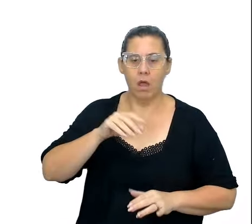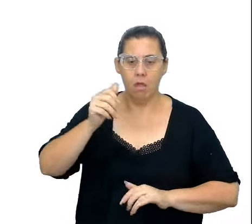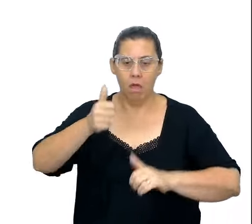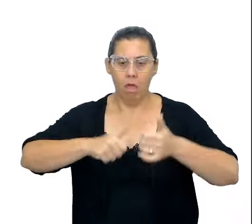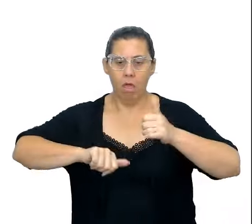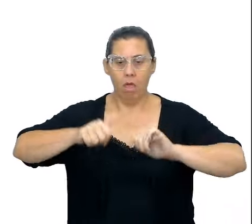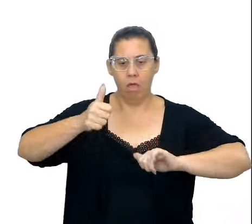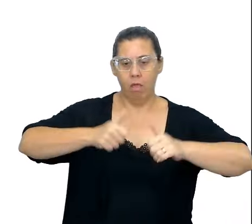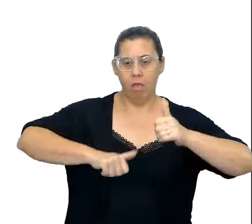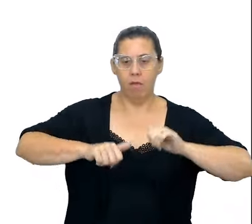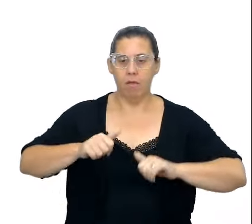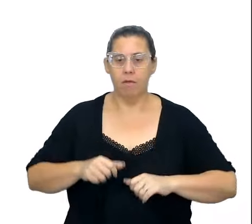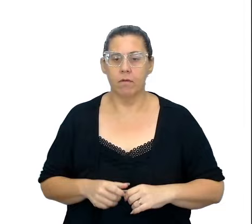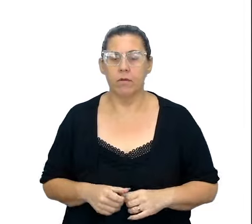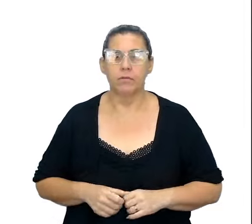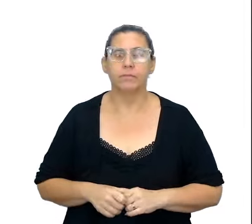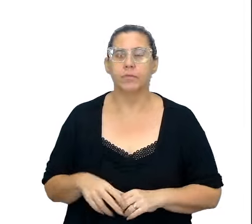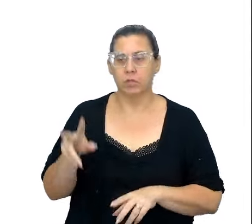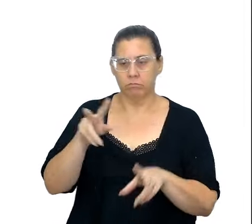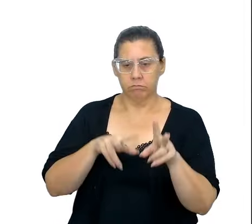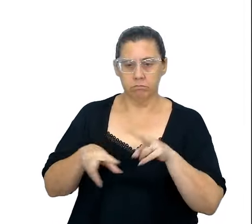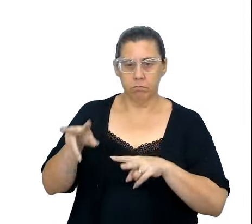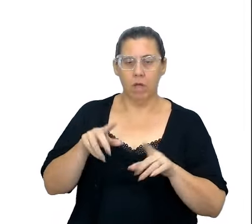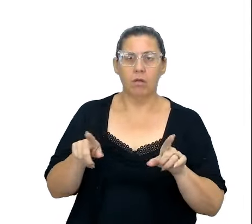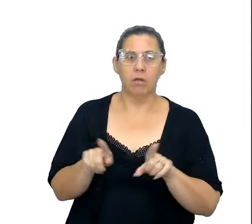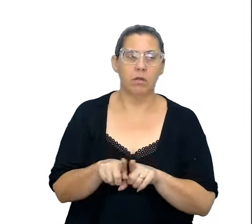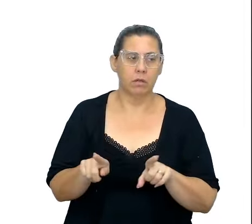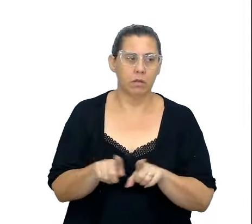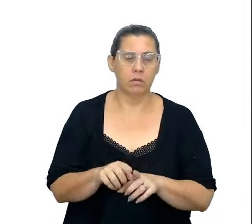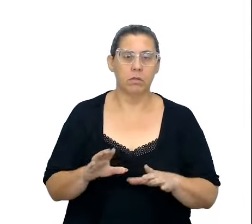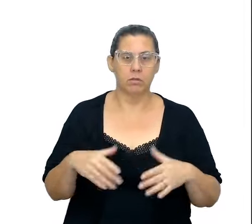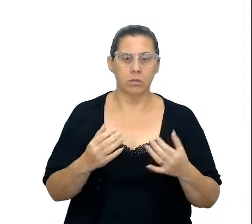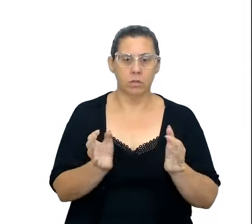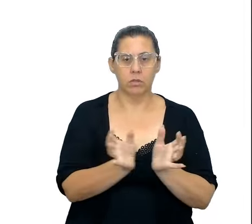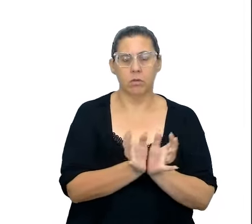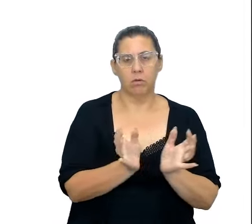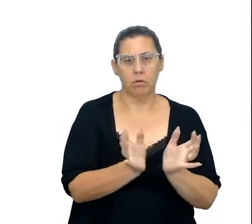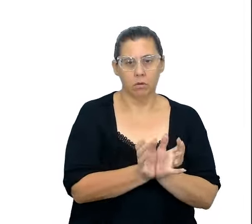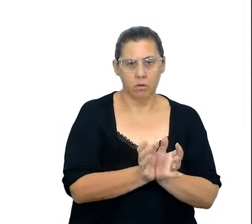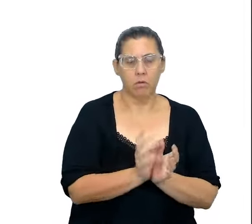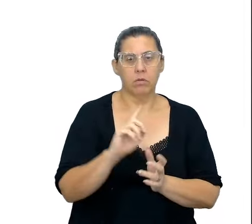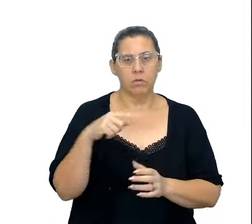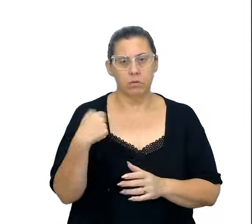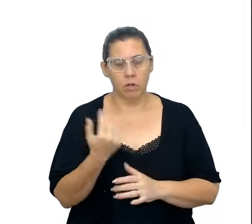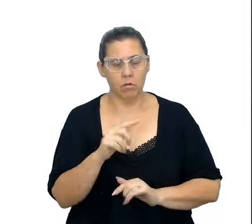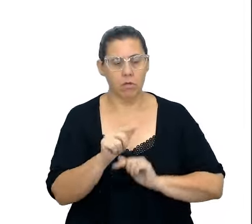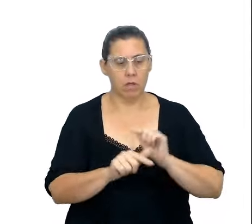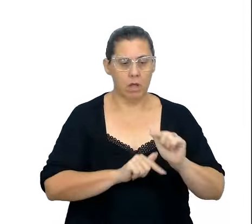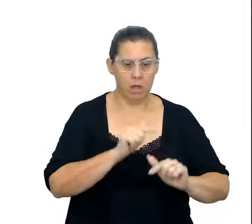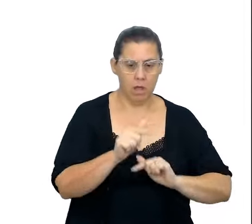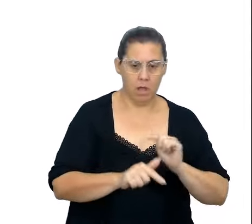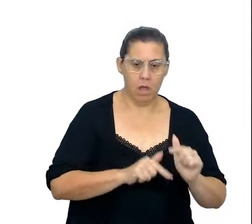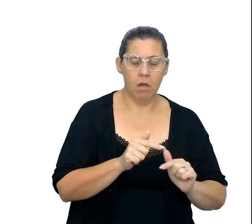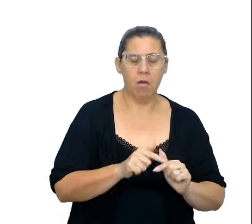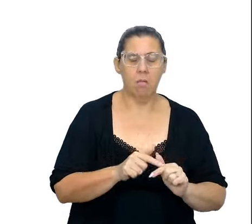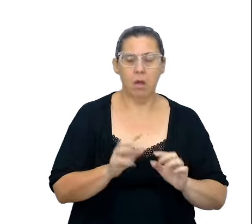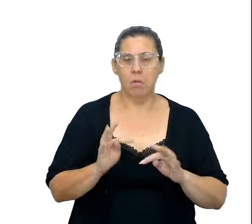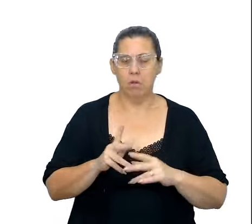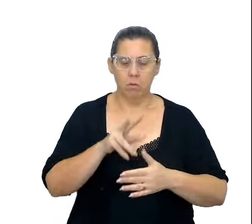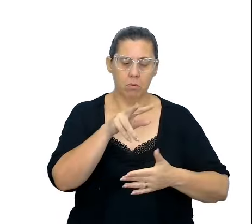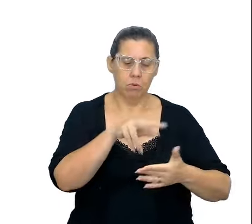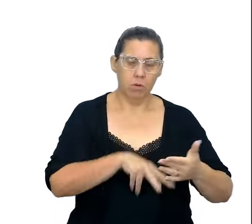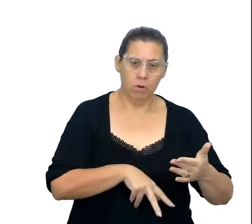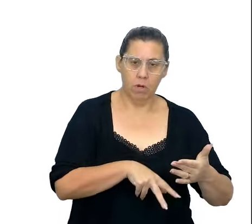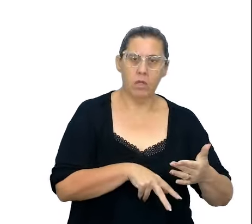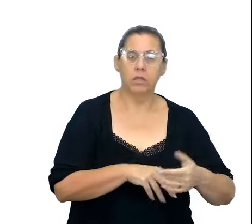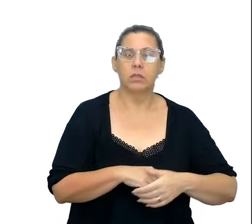oralidade, a análise linguística e semiótica também. Então, é um conjunto aí que a gente trabalha para desenvolver, né, essa questão